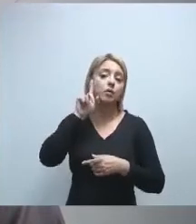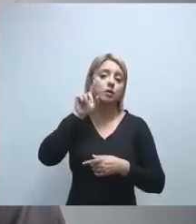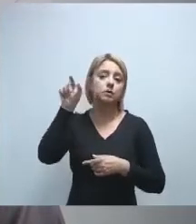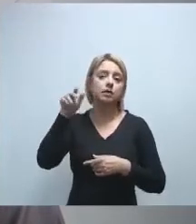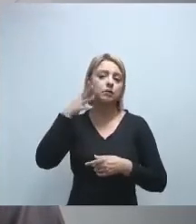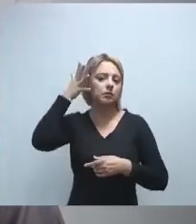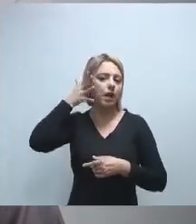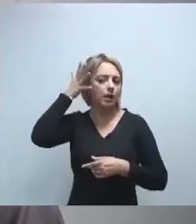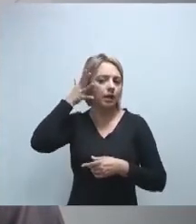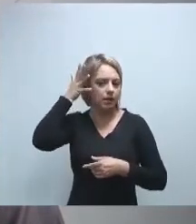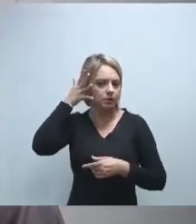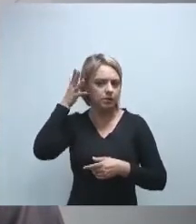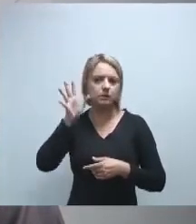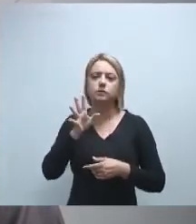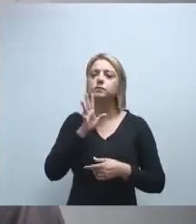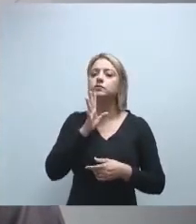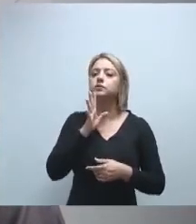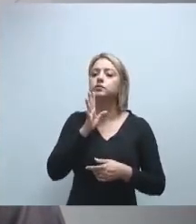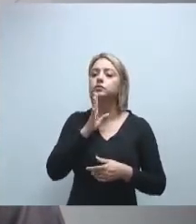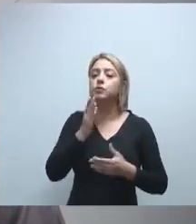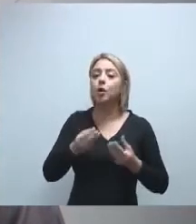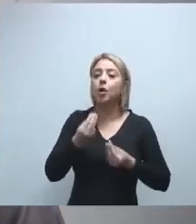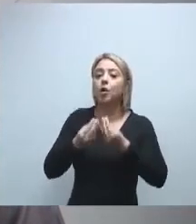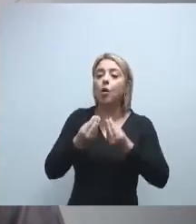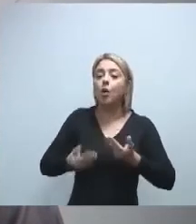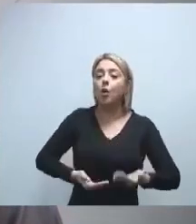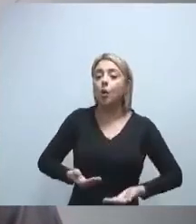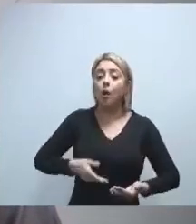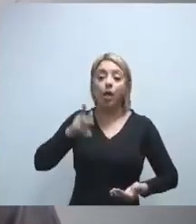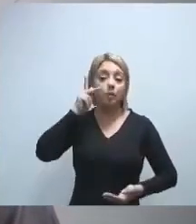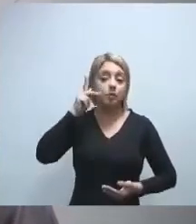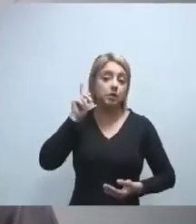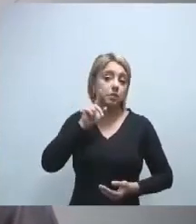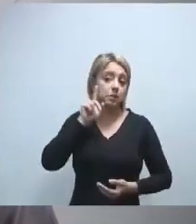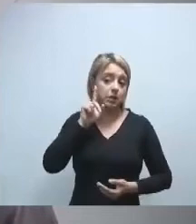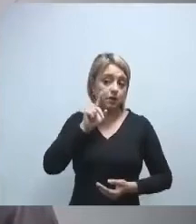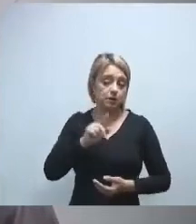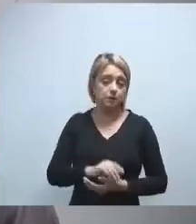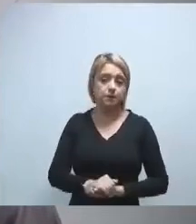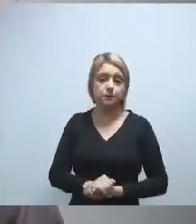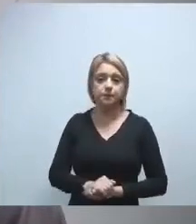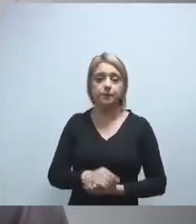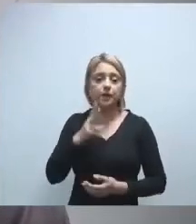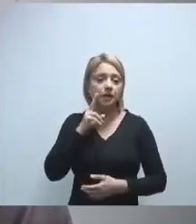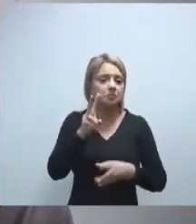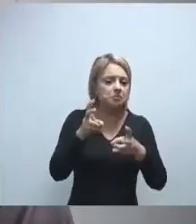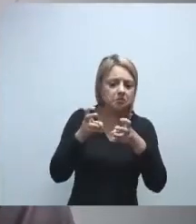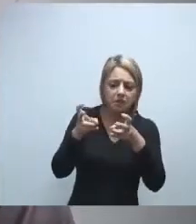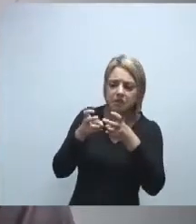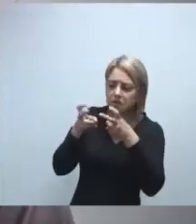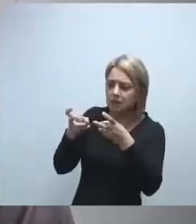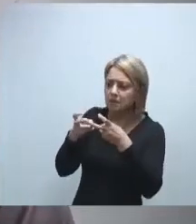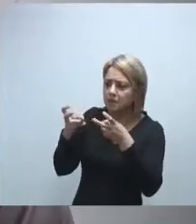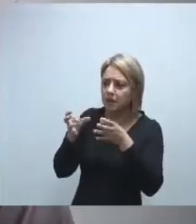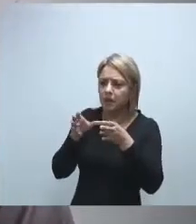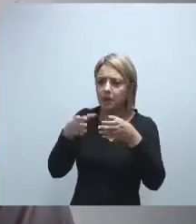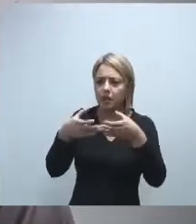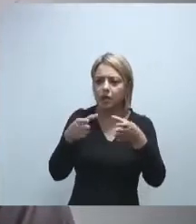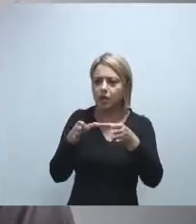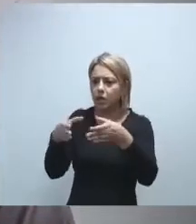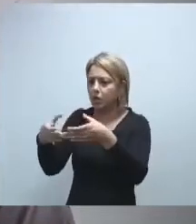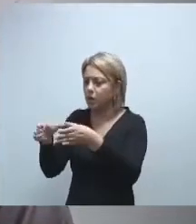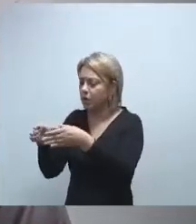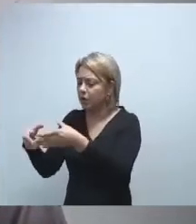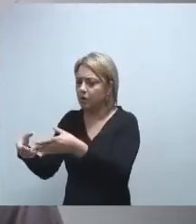algumas palestras e fui conhecer o funcionamento da promotoria americana e vi que eles funcionavam em grupo